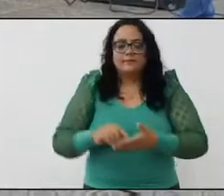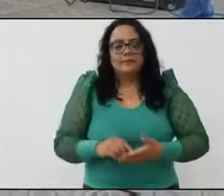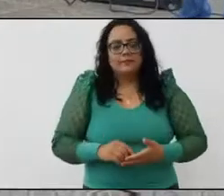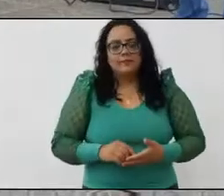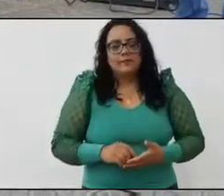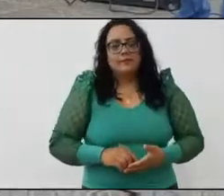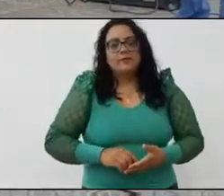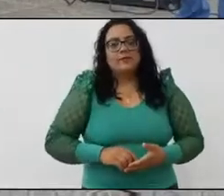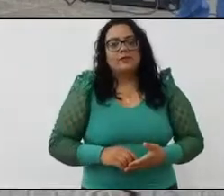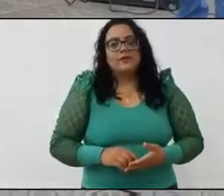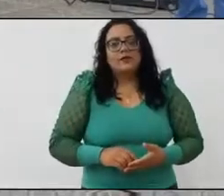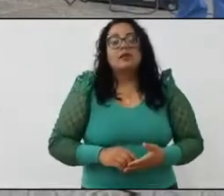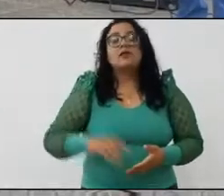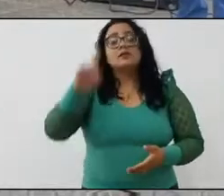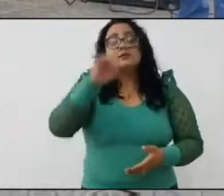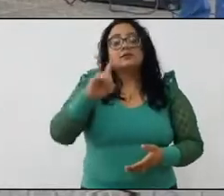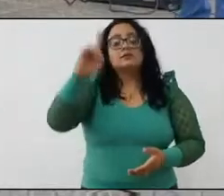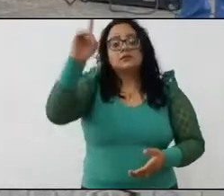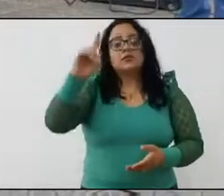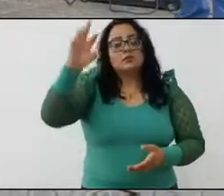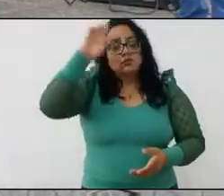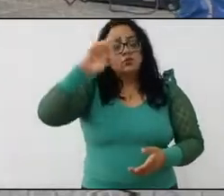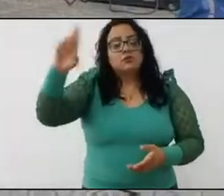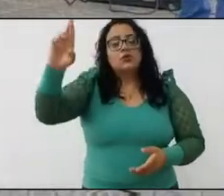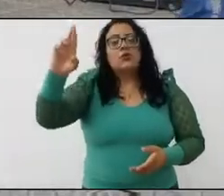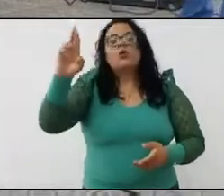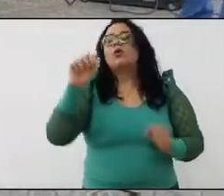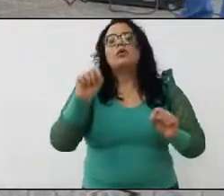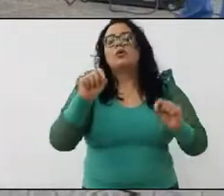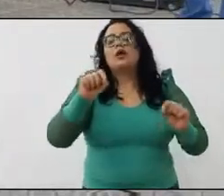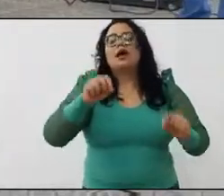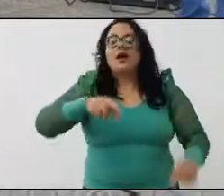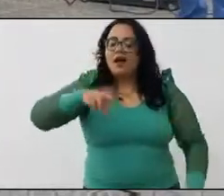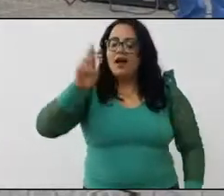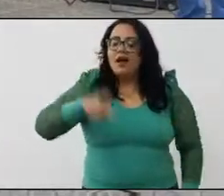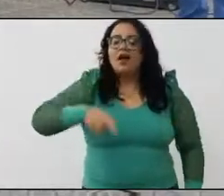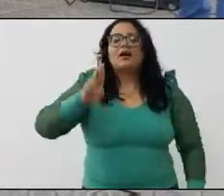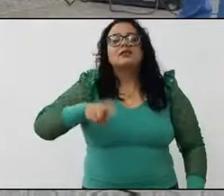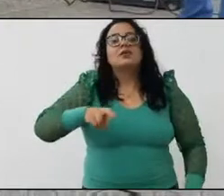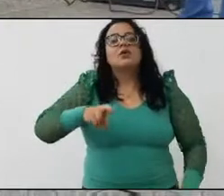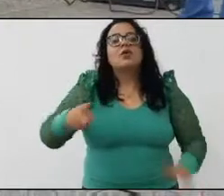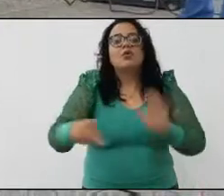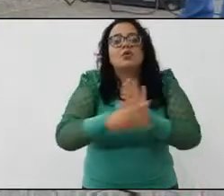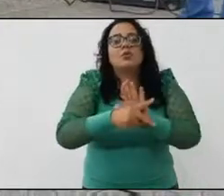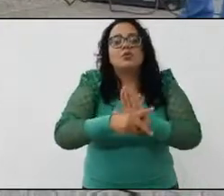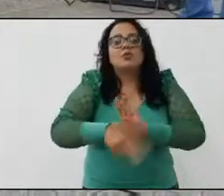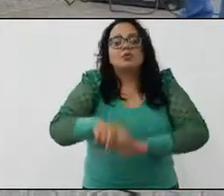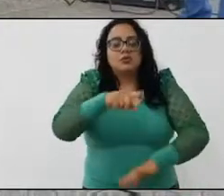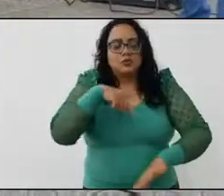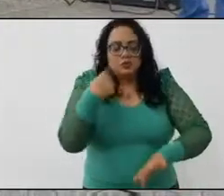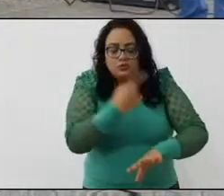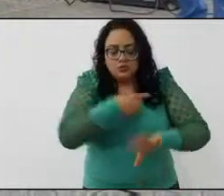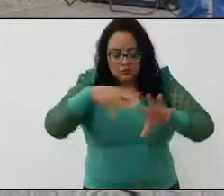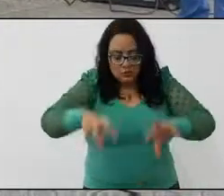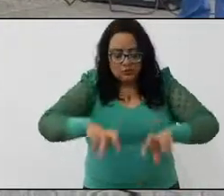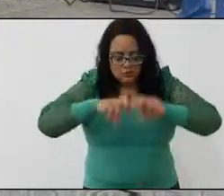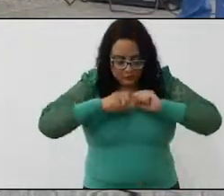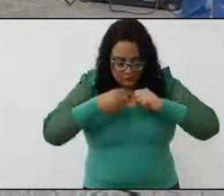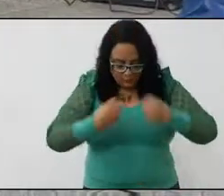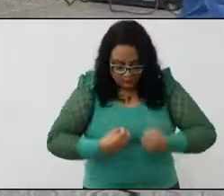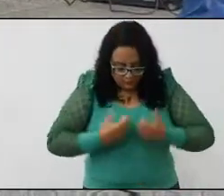Deus, o Senhor é a razão do nosso viver. Nós dependemos do Senhor